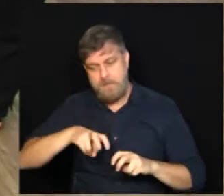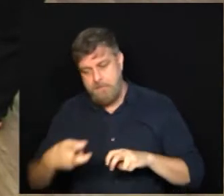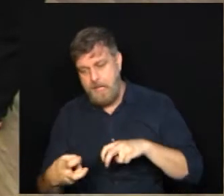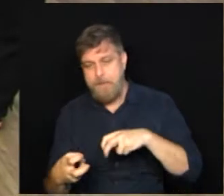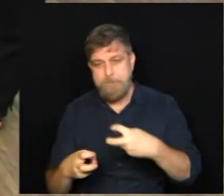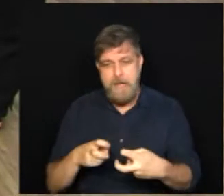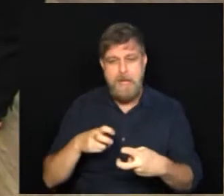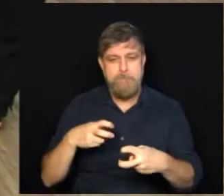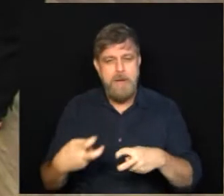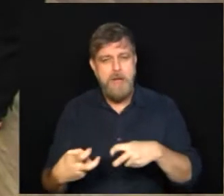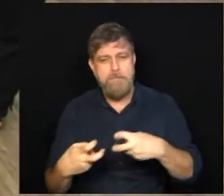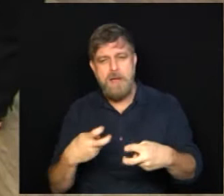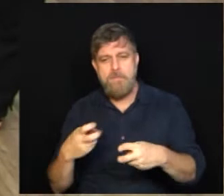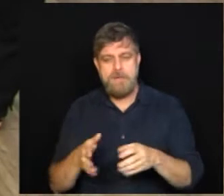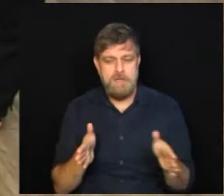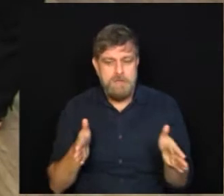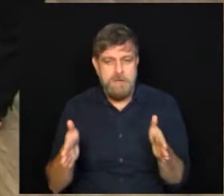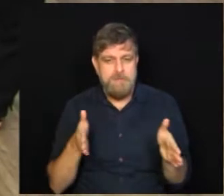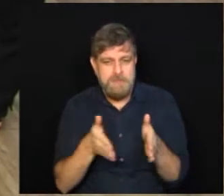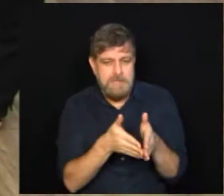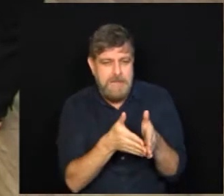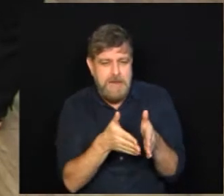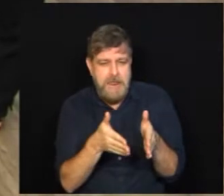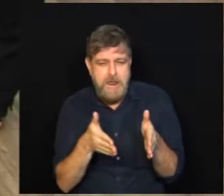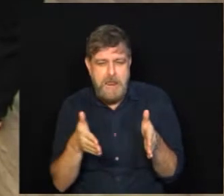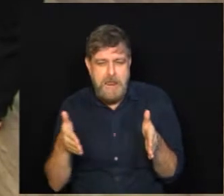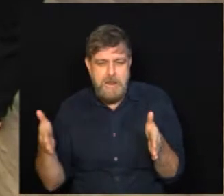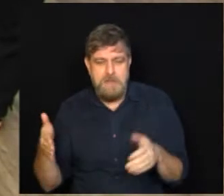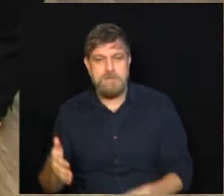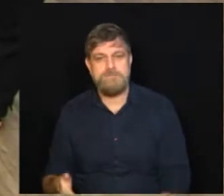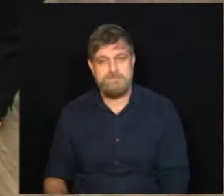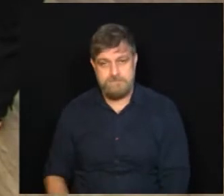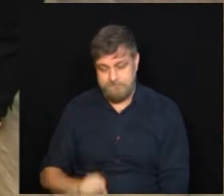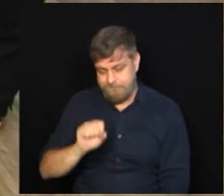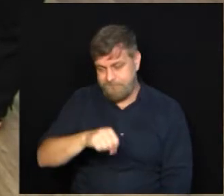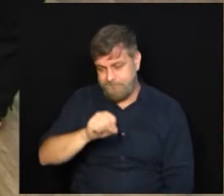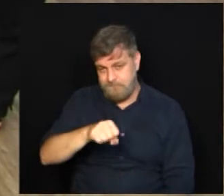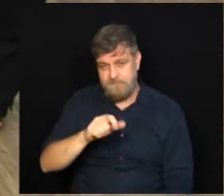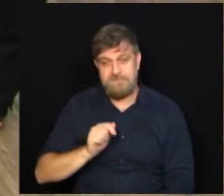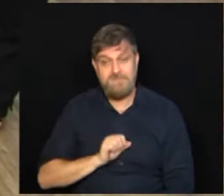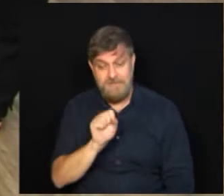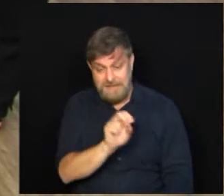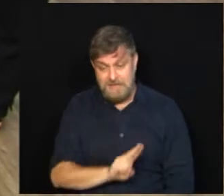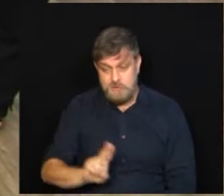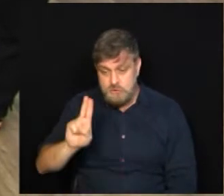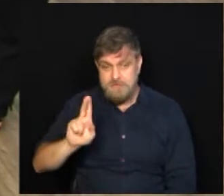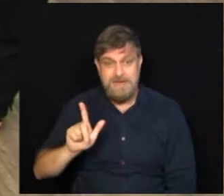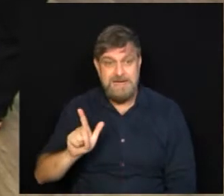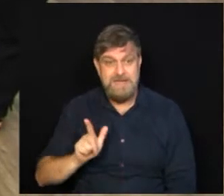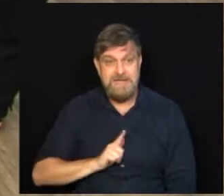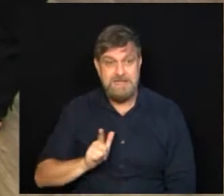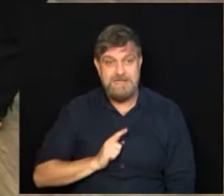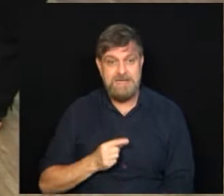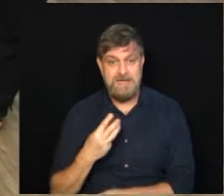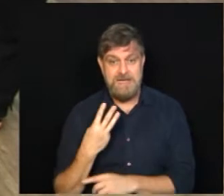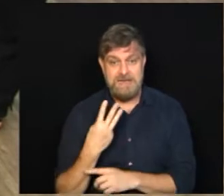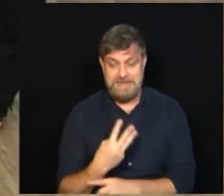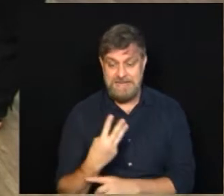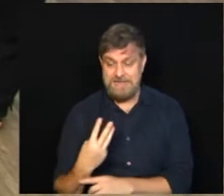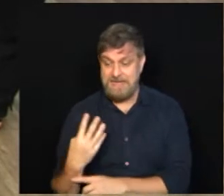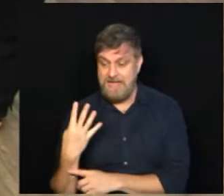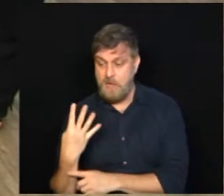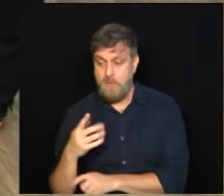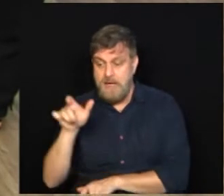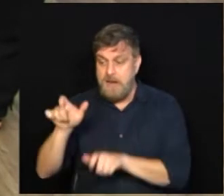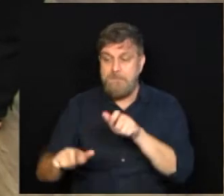mortes, então, neste período um pouquinho maior do que 24 horas. Sim, correto. E Sumaré aparece na sequência com